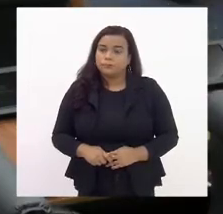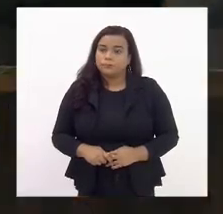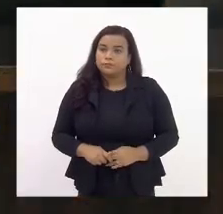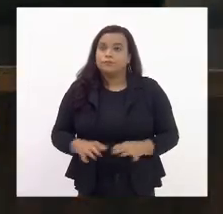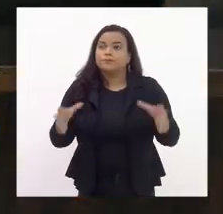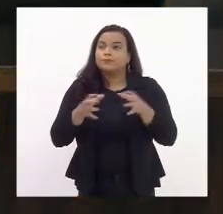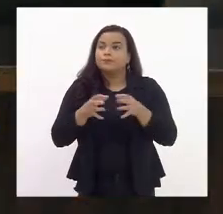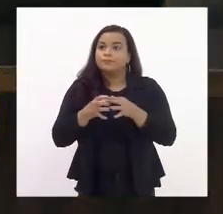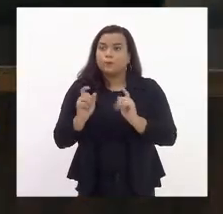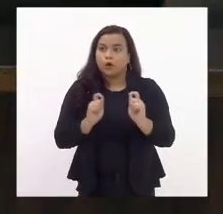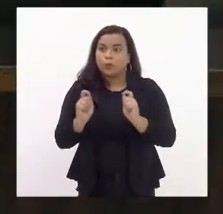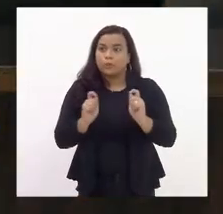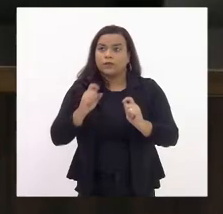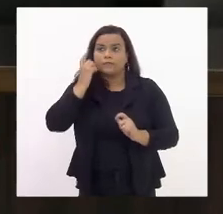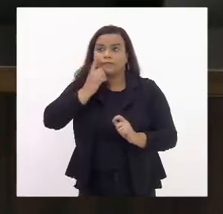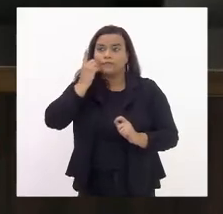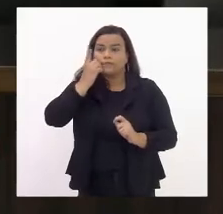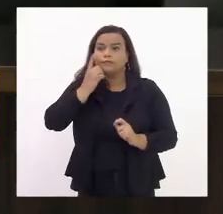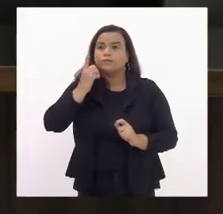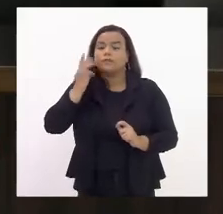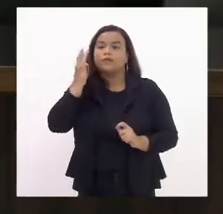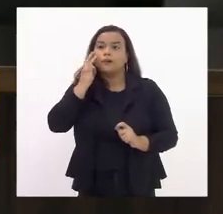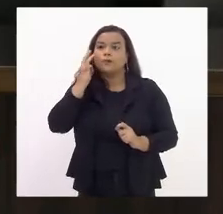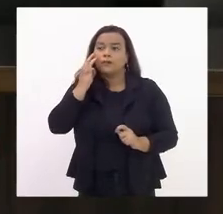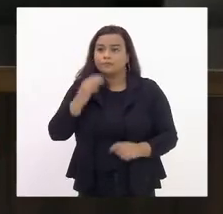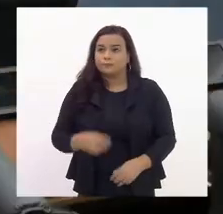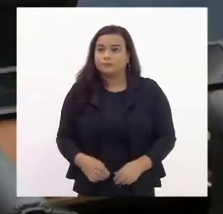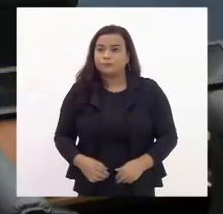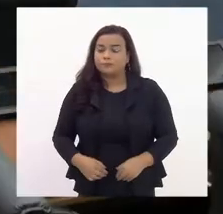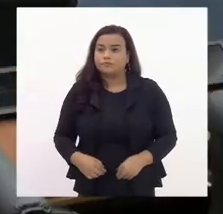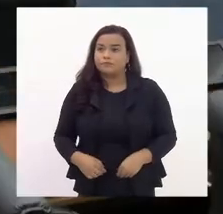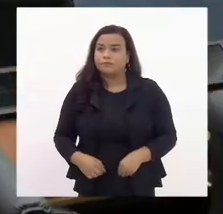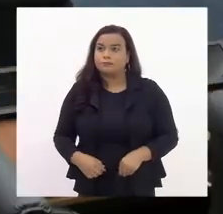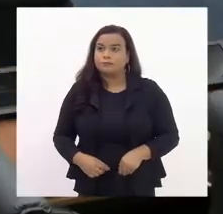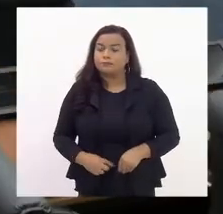Pela Comissão de Economia, deputado Valdeque Carneiro.